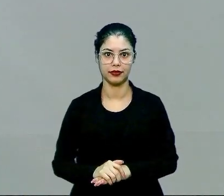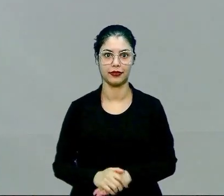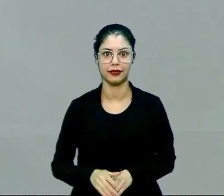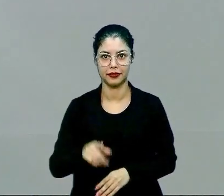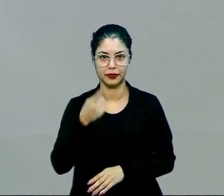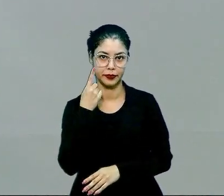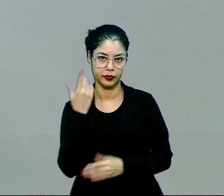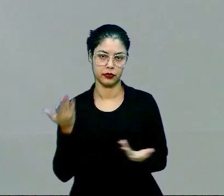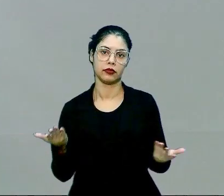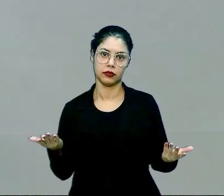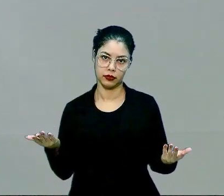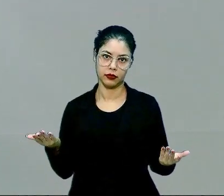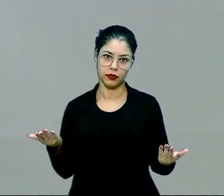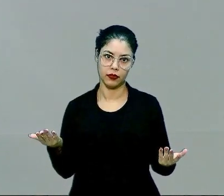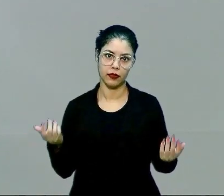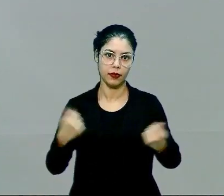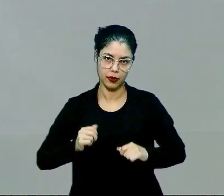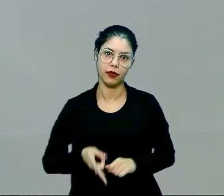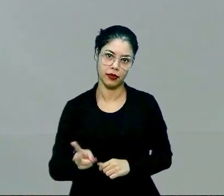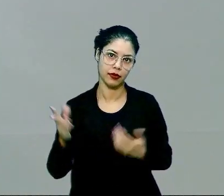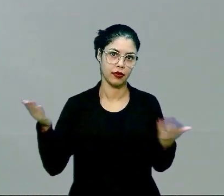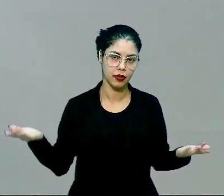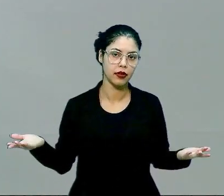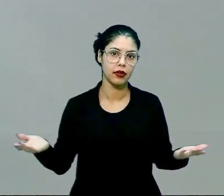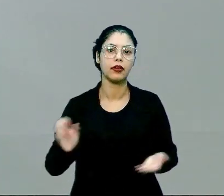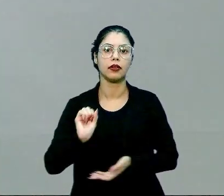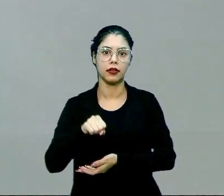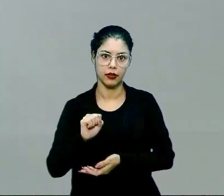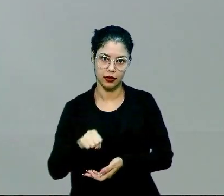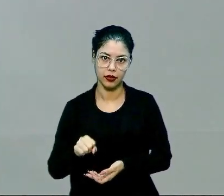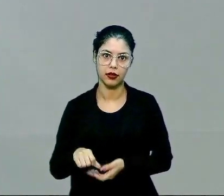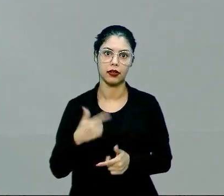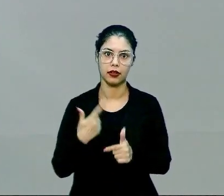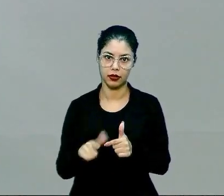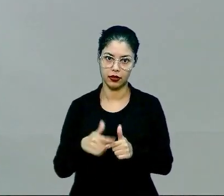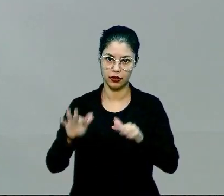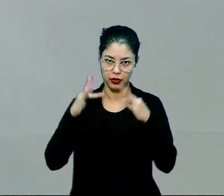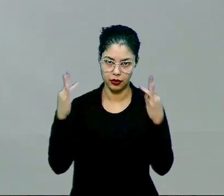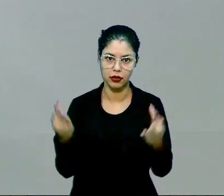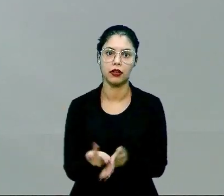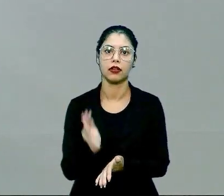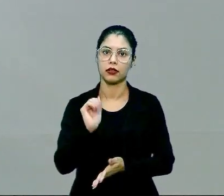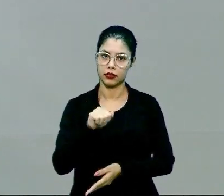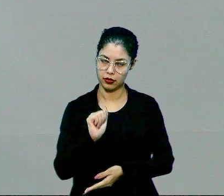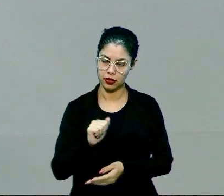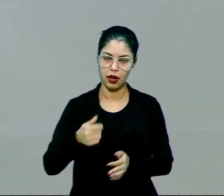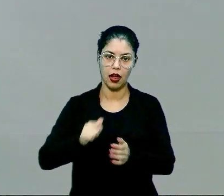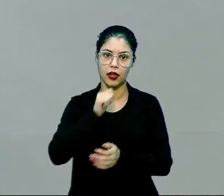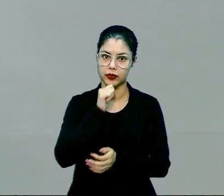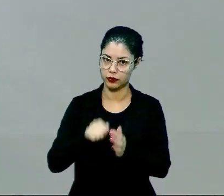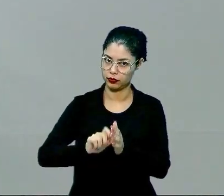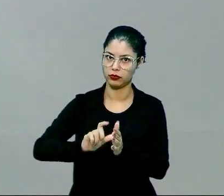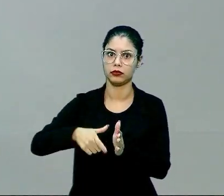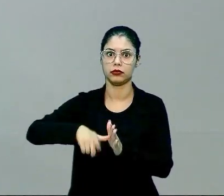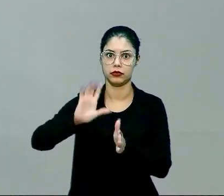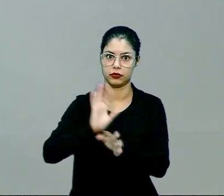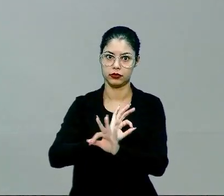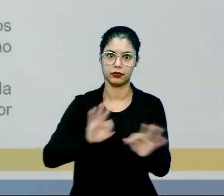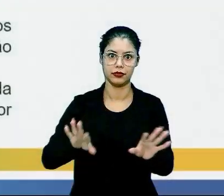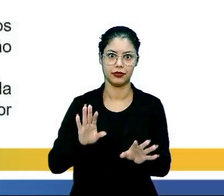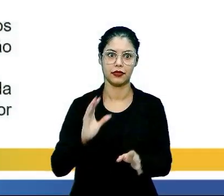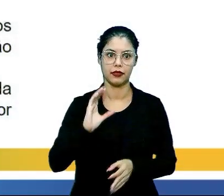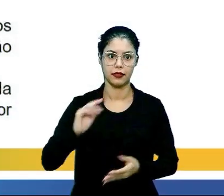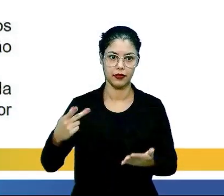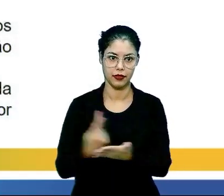Olha para minha cara. A gente precisa continuar? Sim, problemas familiares afetam, mas vai muito além disso. Então,